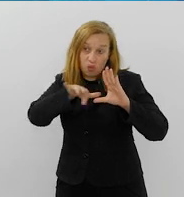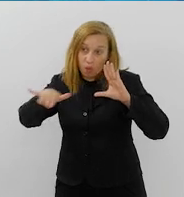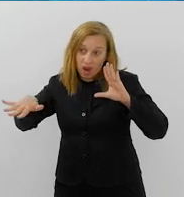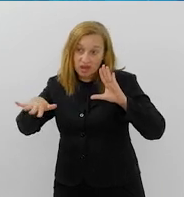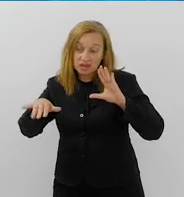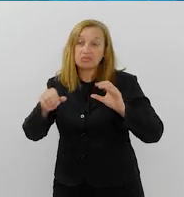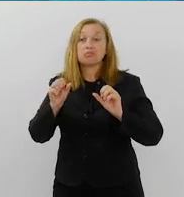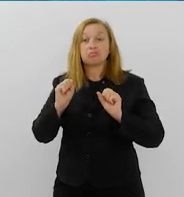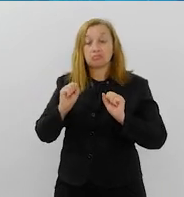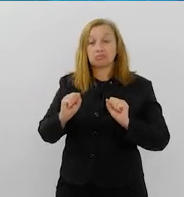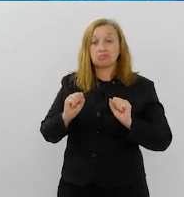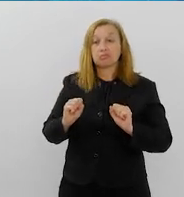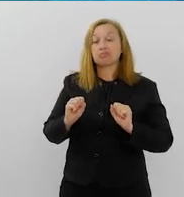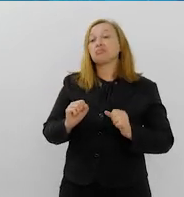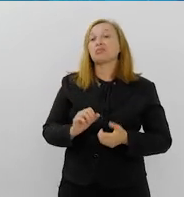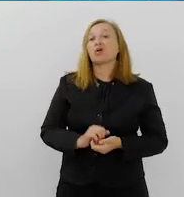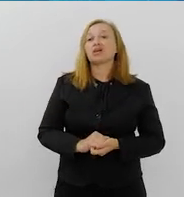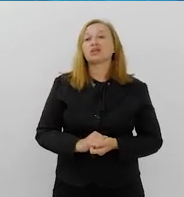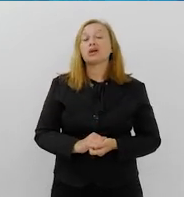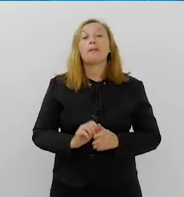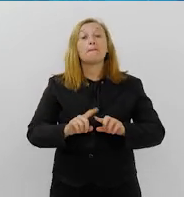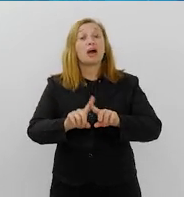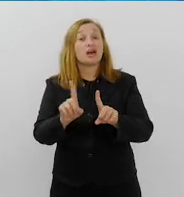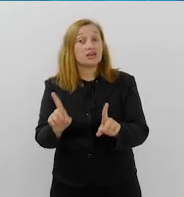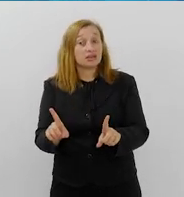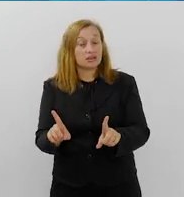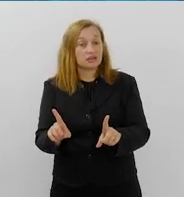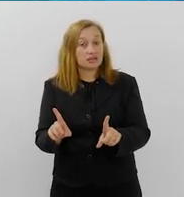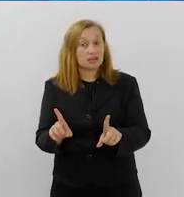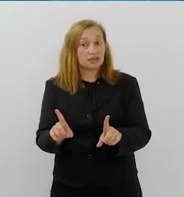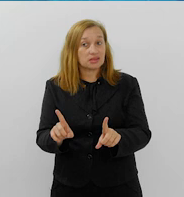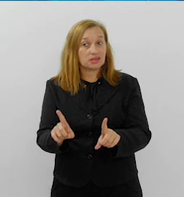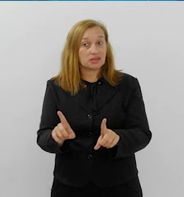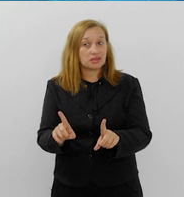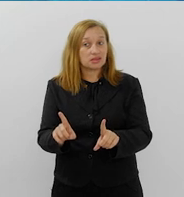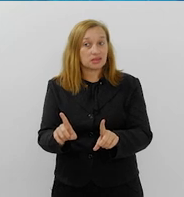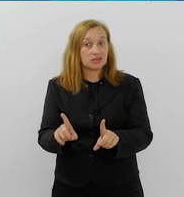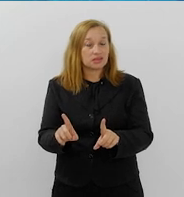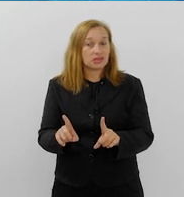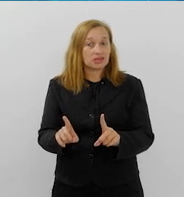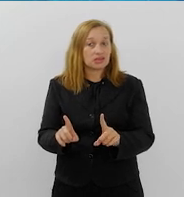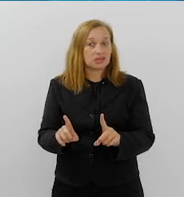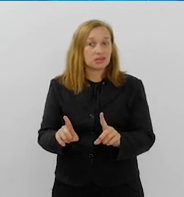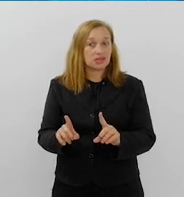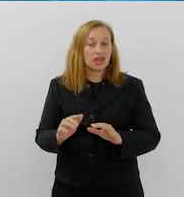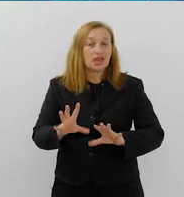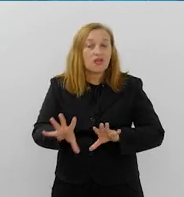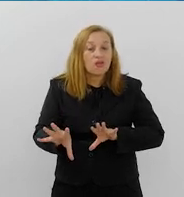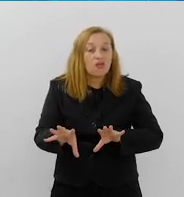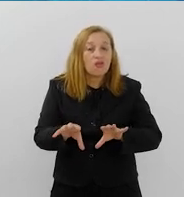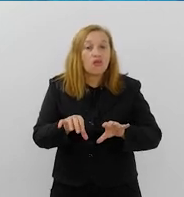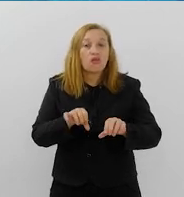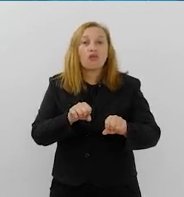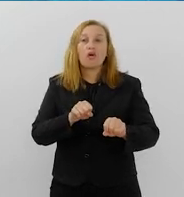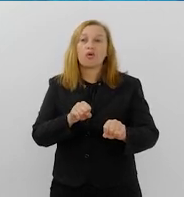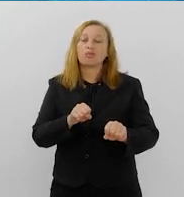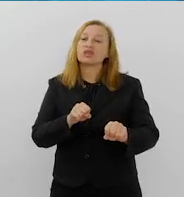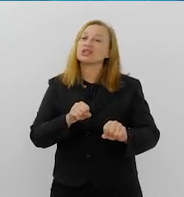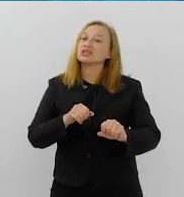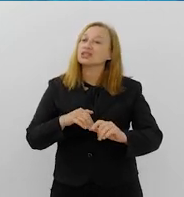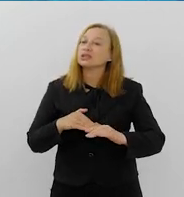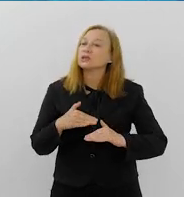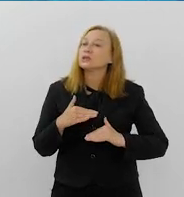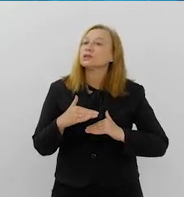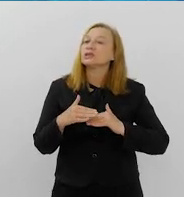tem que ter também uma aptidão. Porém, ela ainda está em formação. Tem